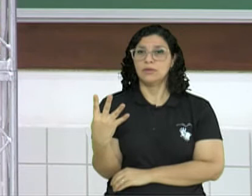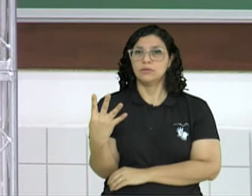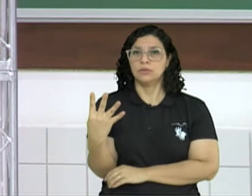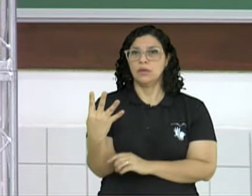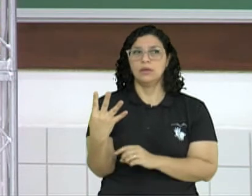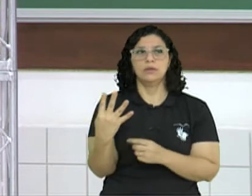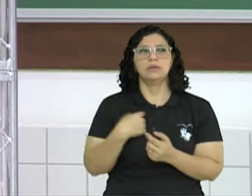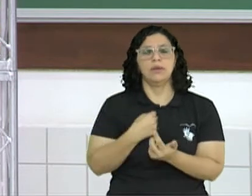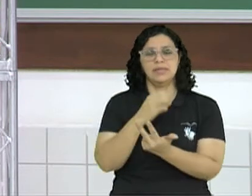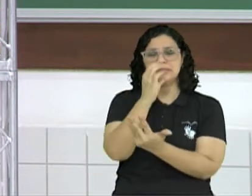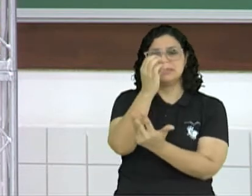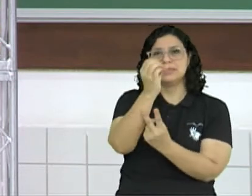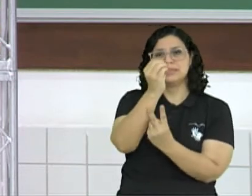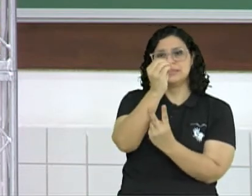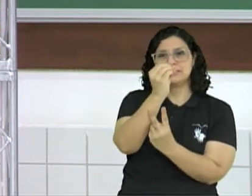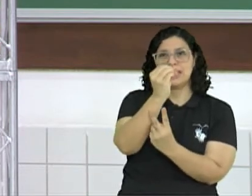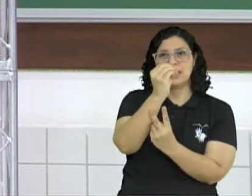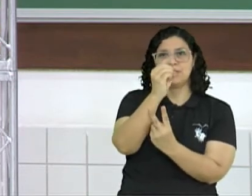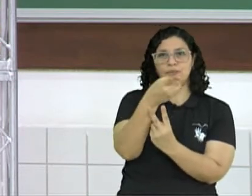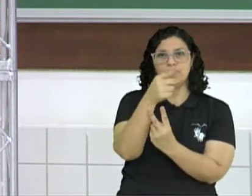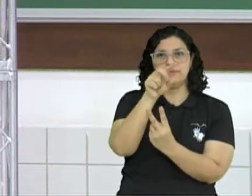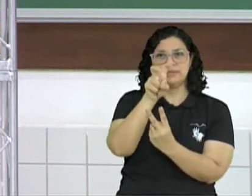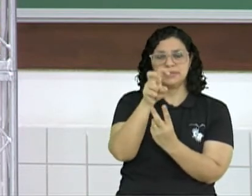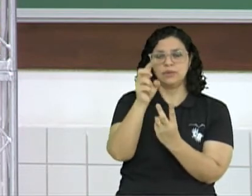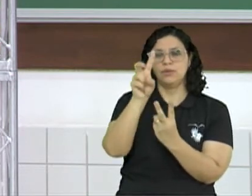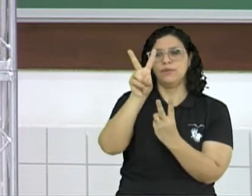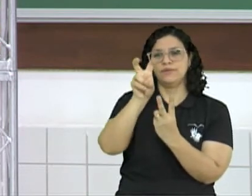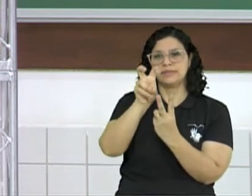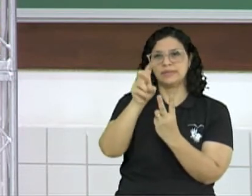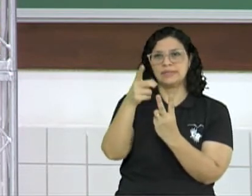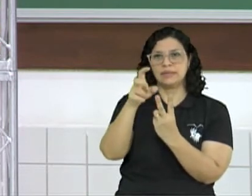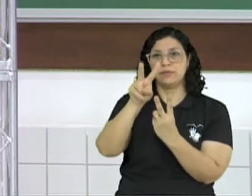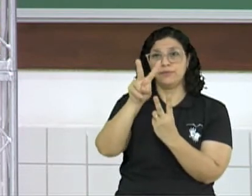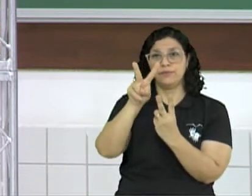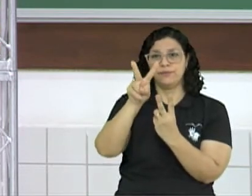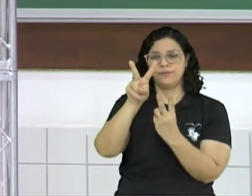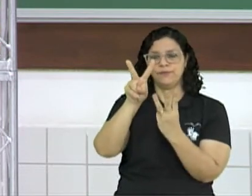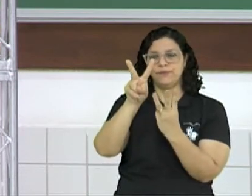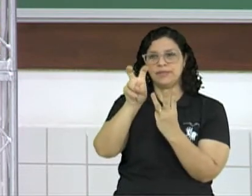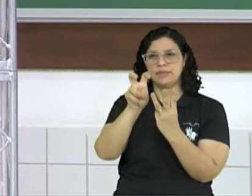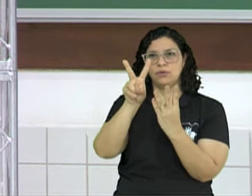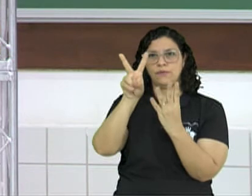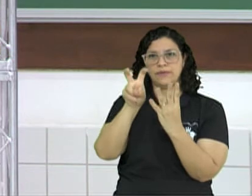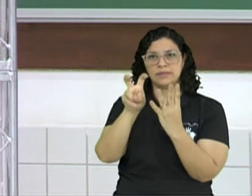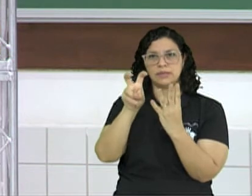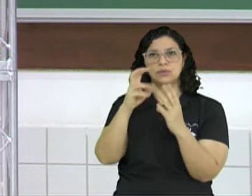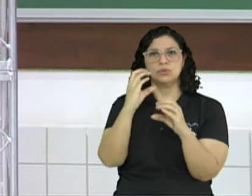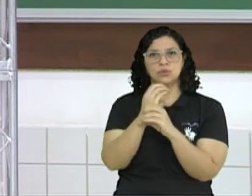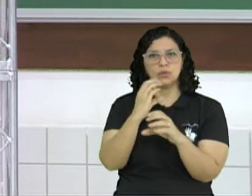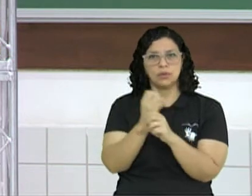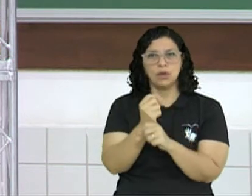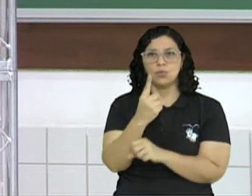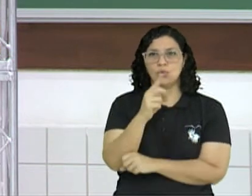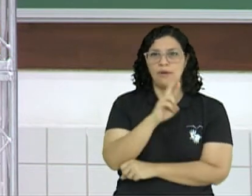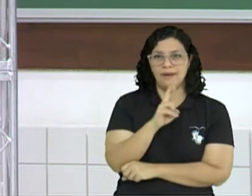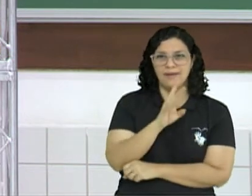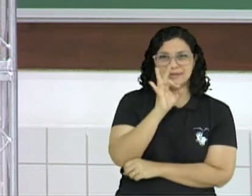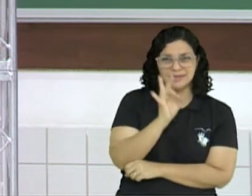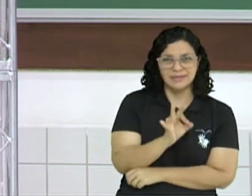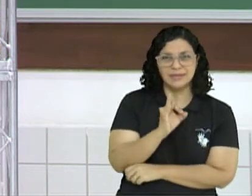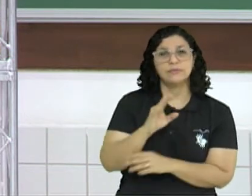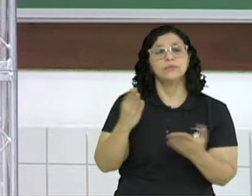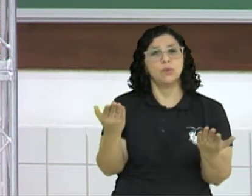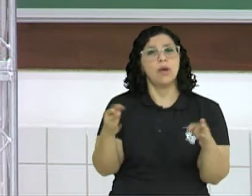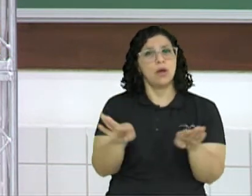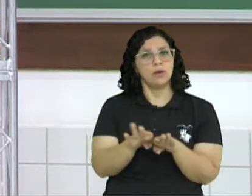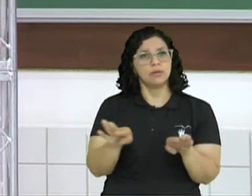pegar R$1 e dividir em 4 partes, eu vou ter 25 centavos em cada partezinha, não é isso?